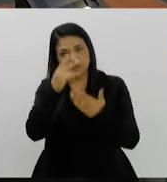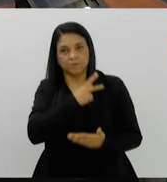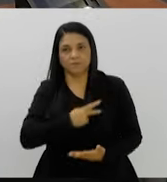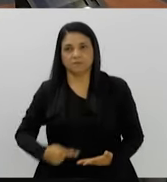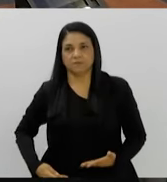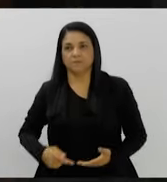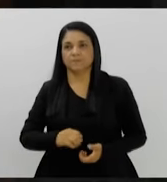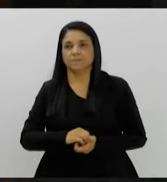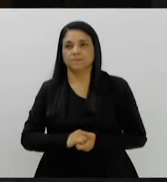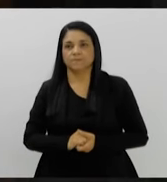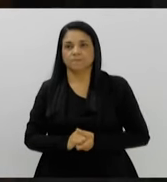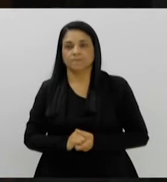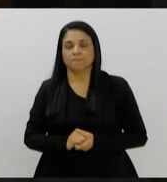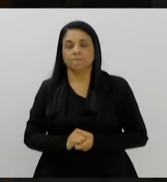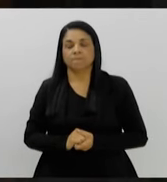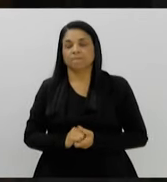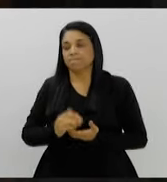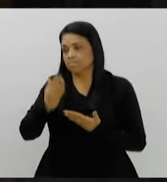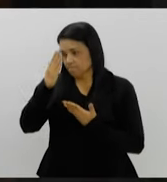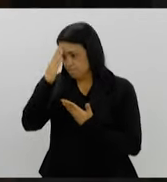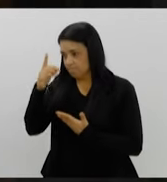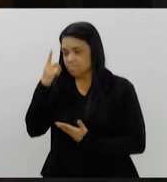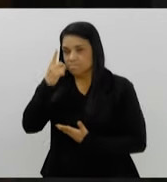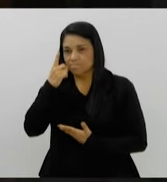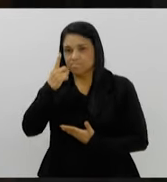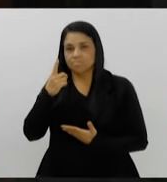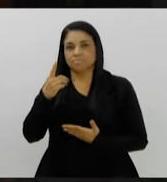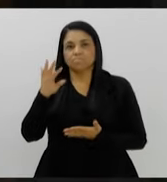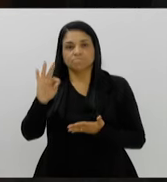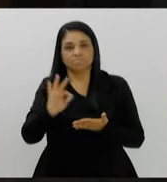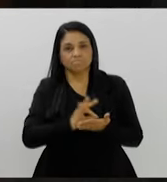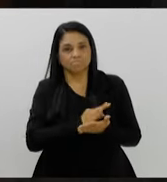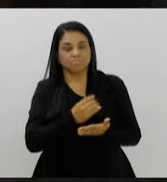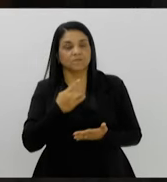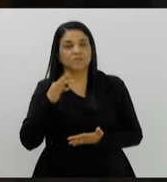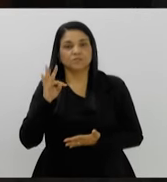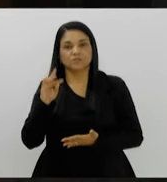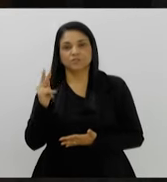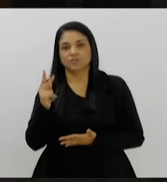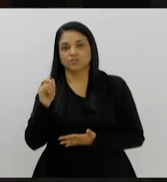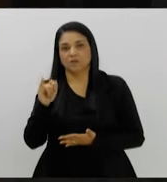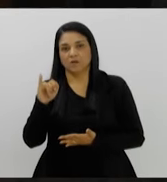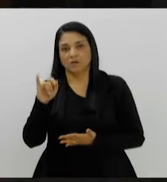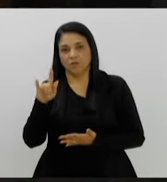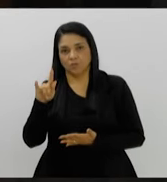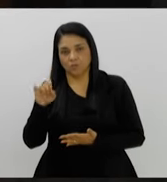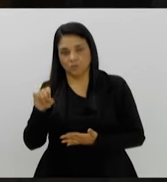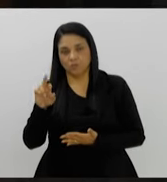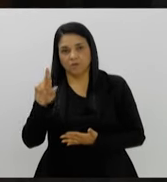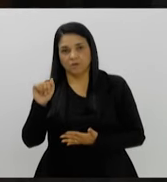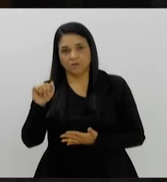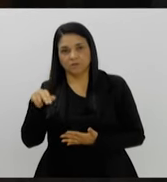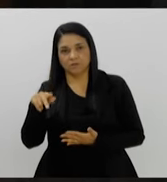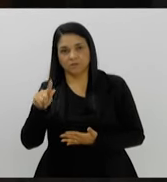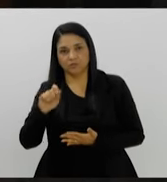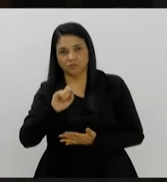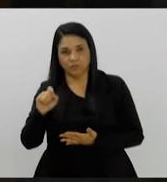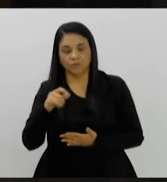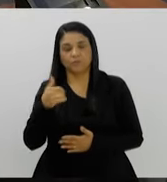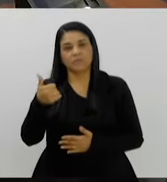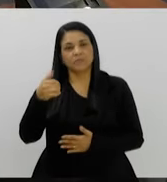Presidente Obrigado Deputado próximo orador inscrito Deputado Thiago Rangel vossa excelência dispõe de 10 minutos do tempo